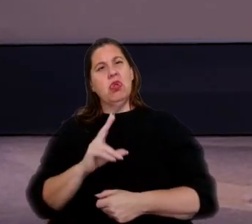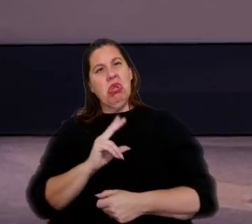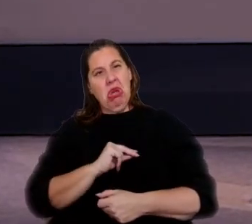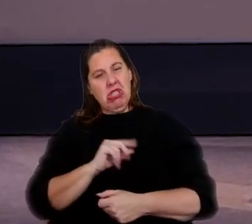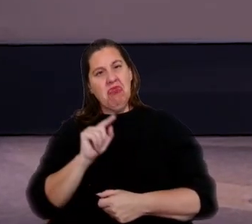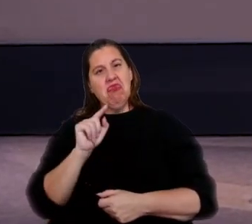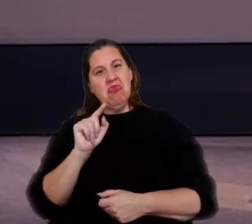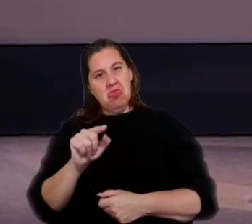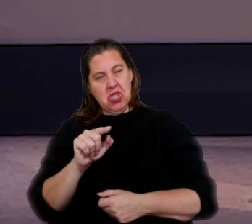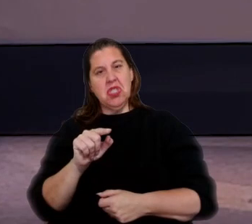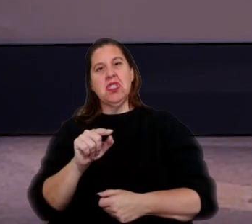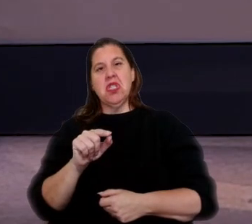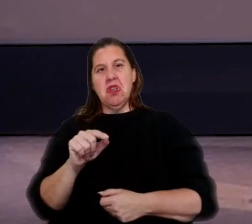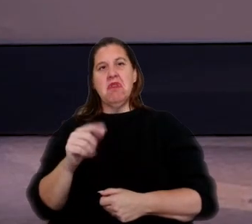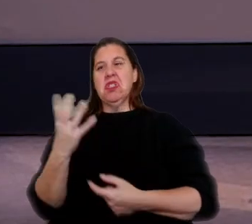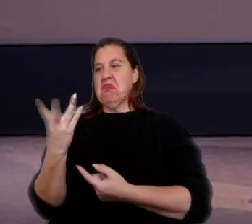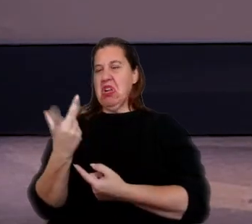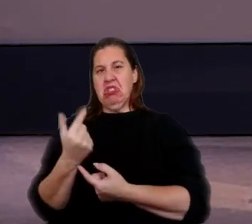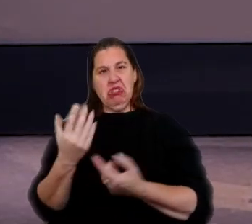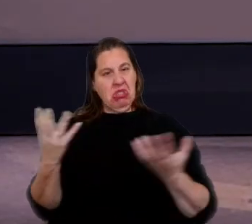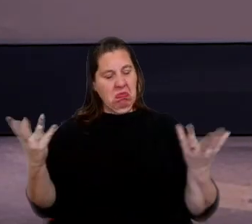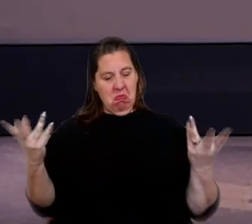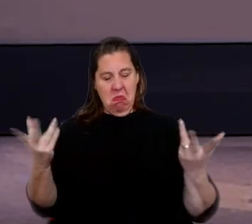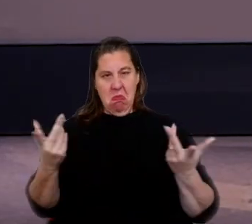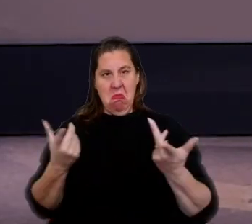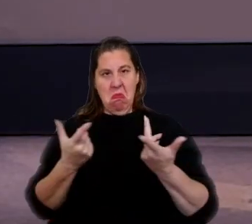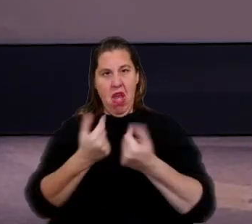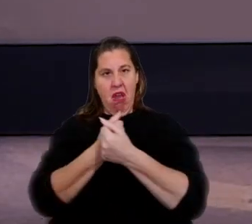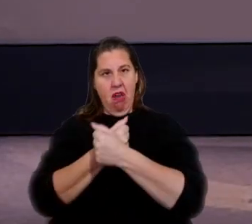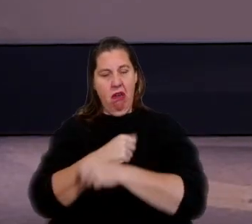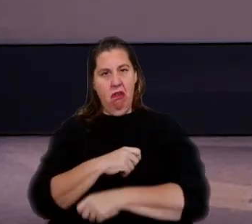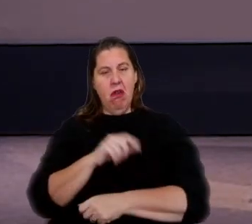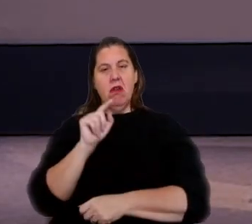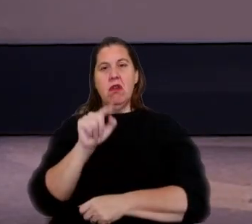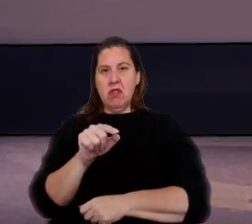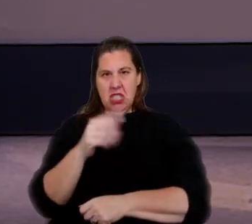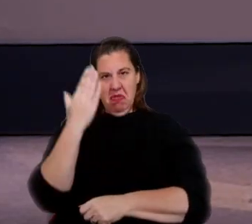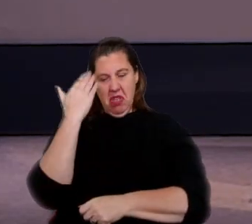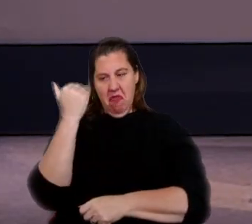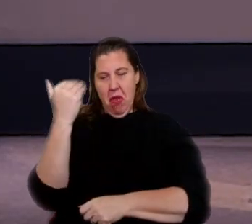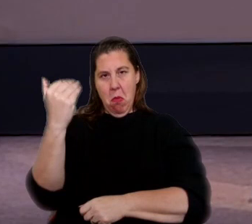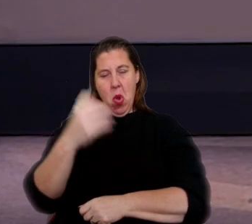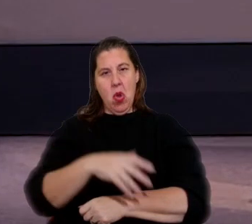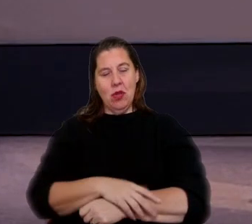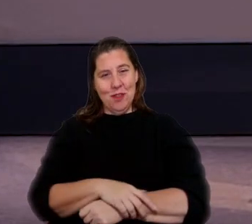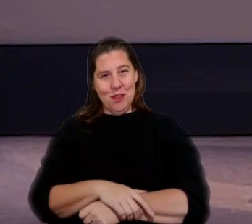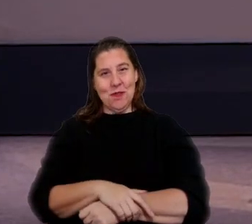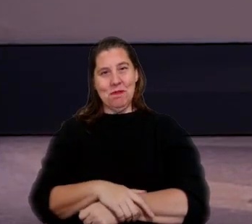Rémy: puxa vida, você vai ser um grande artista, você vai ser a pessoa